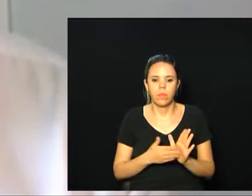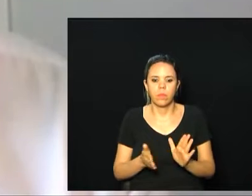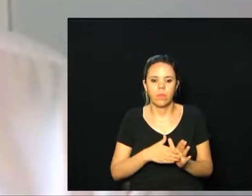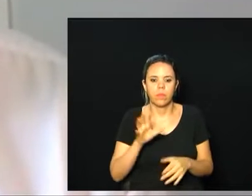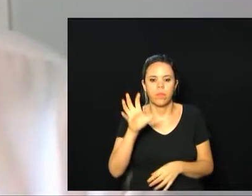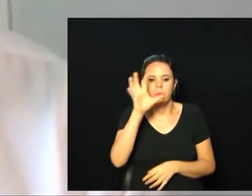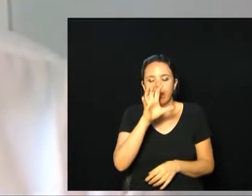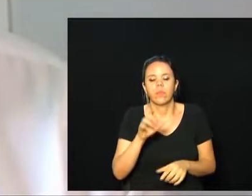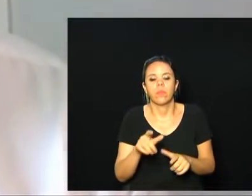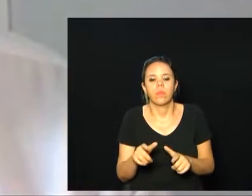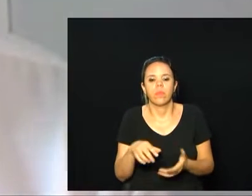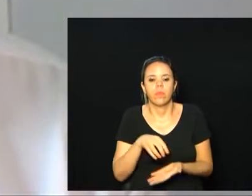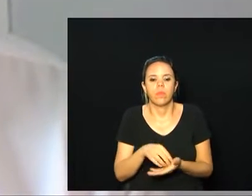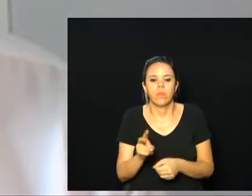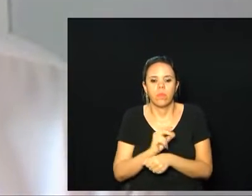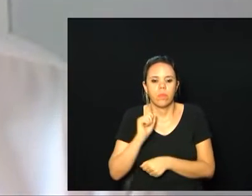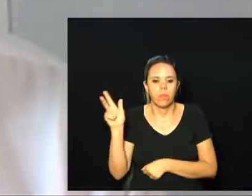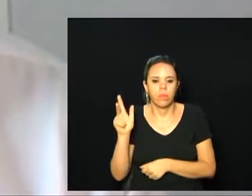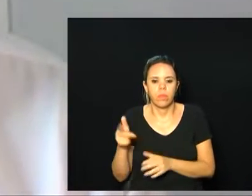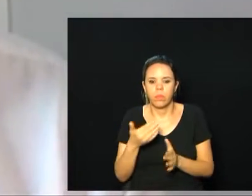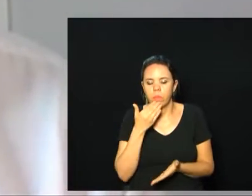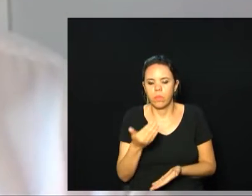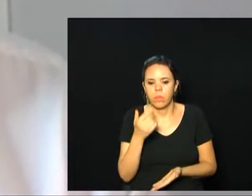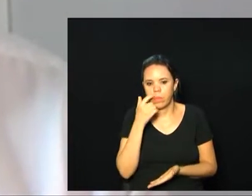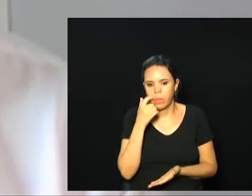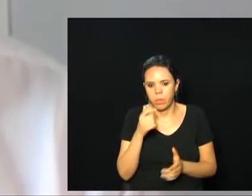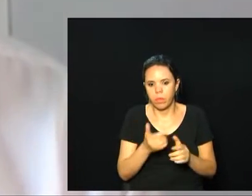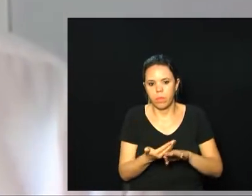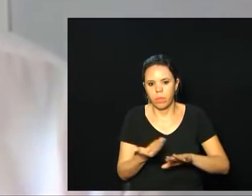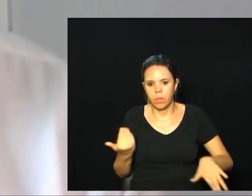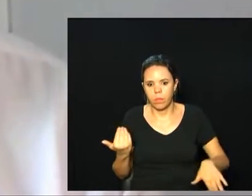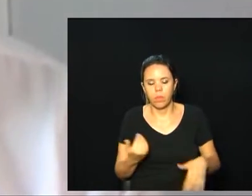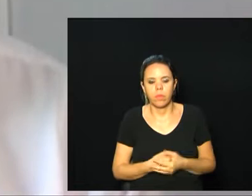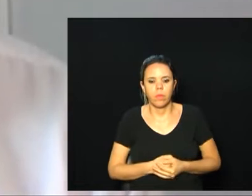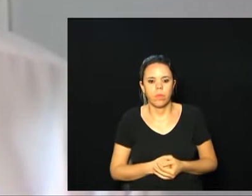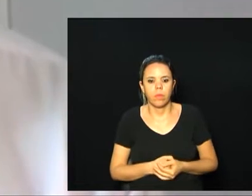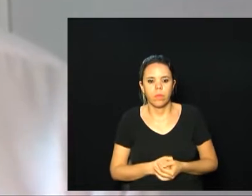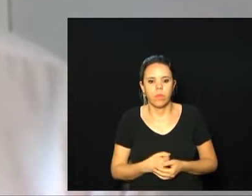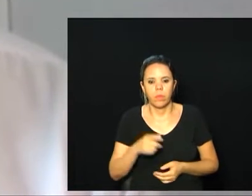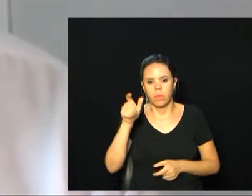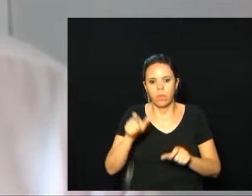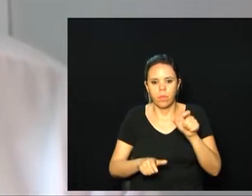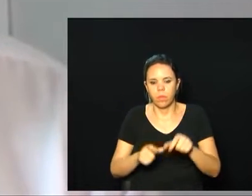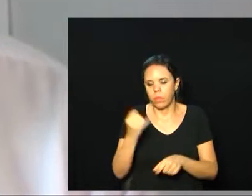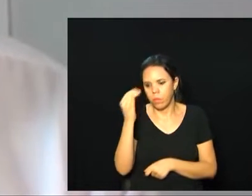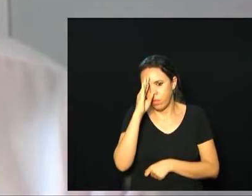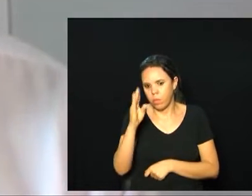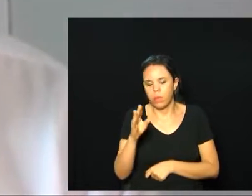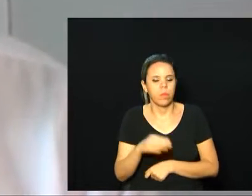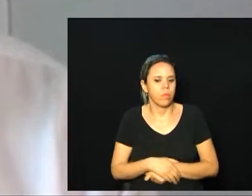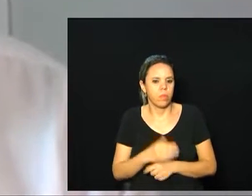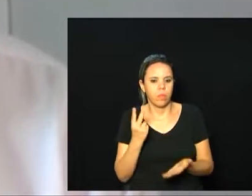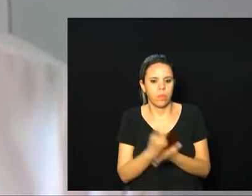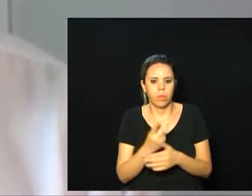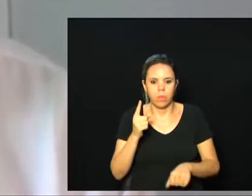estados, tá? As agências de vigilância têm pedido isso. Então, o espaçamento entre pessoas é fundamental. Ao